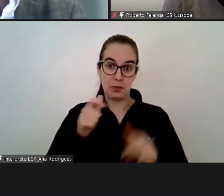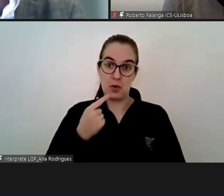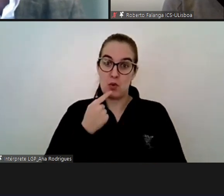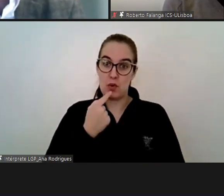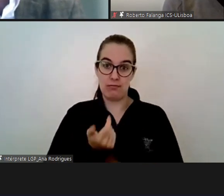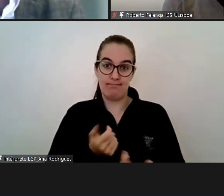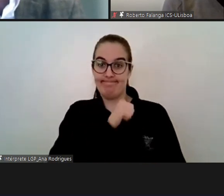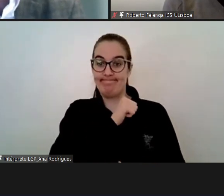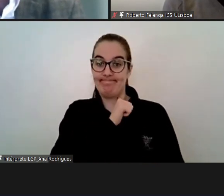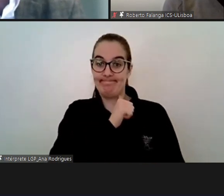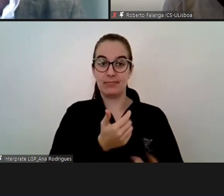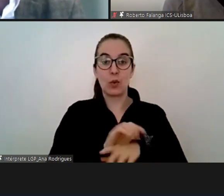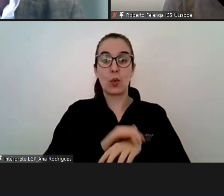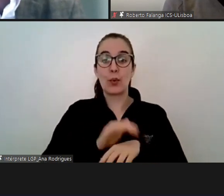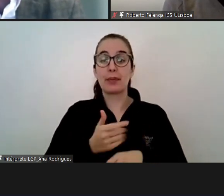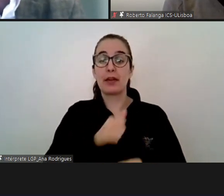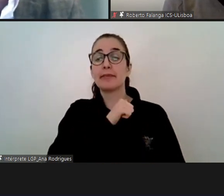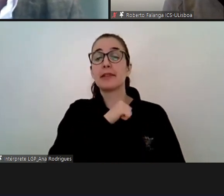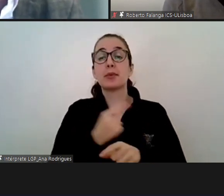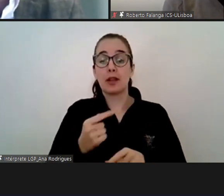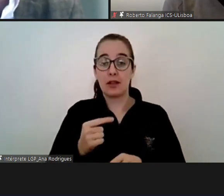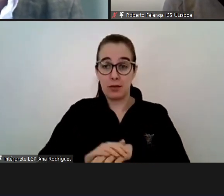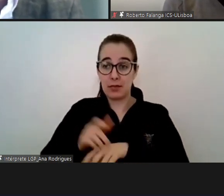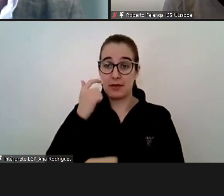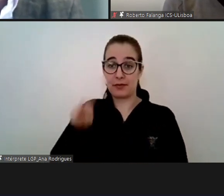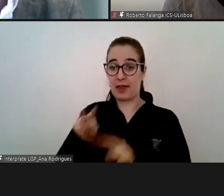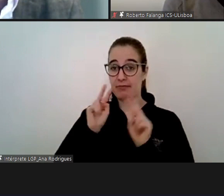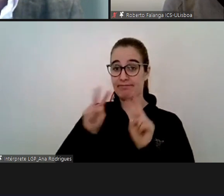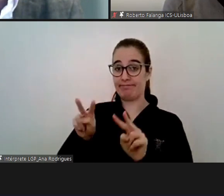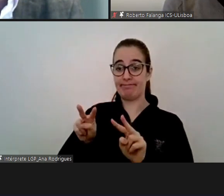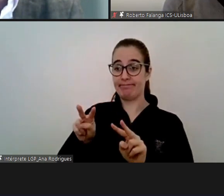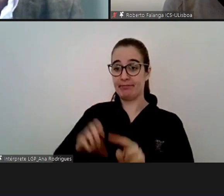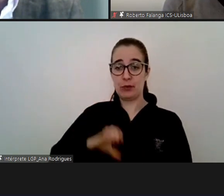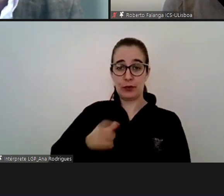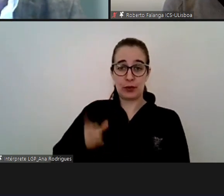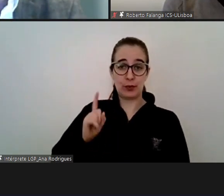com a confiança e a desconfiança nas instituições, não é?